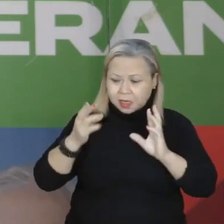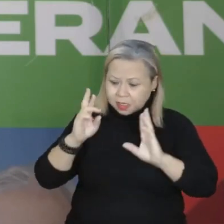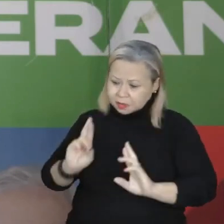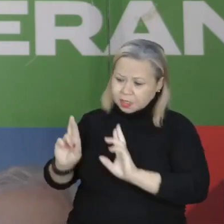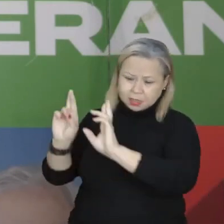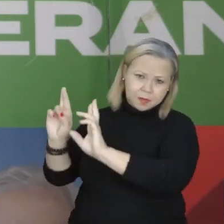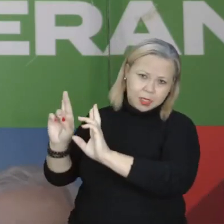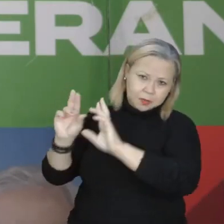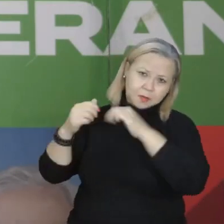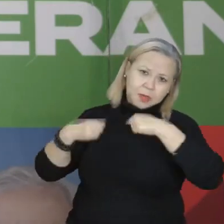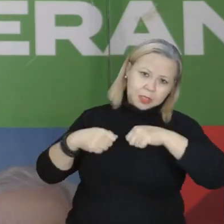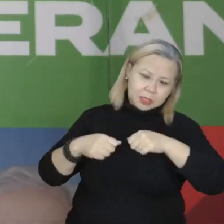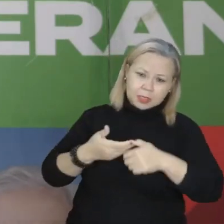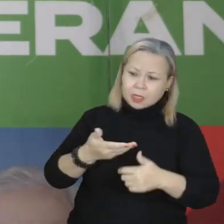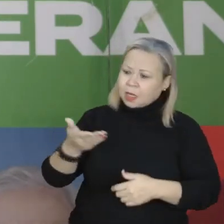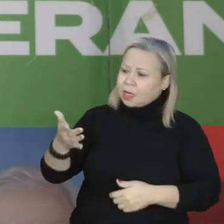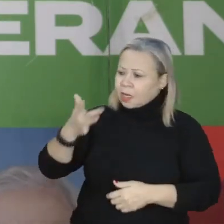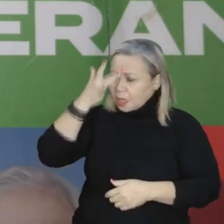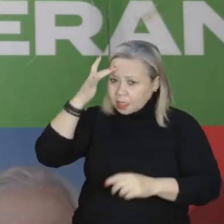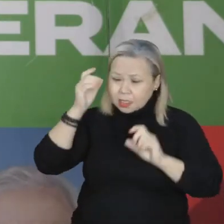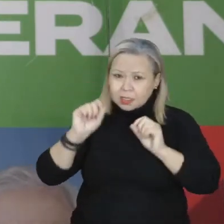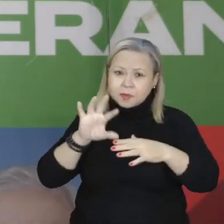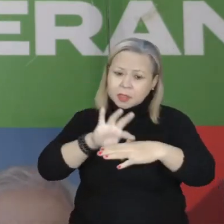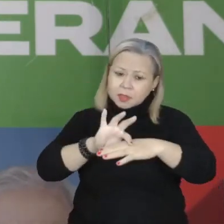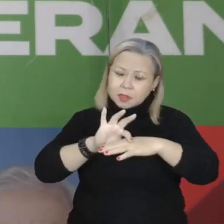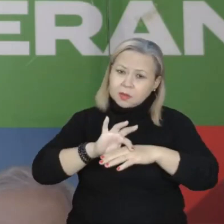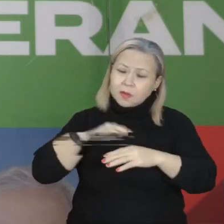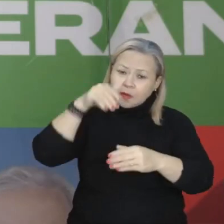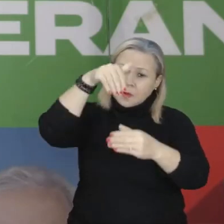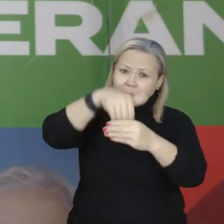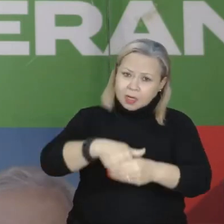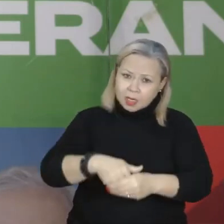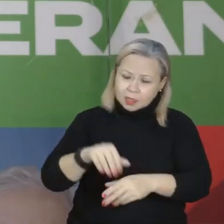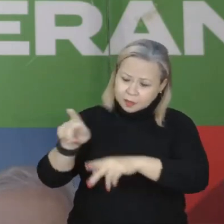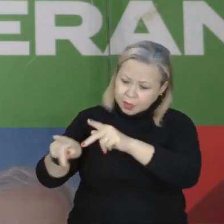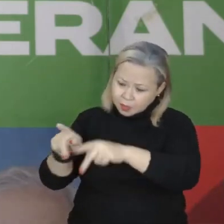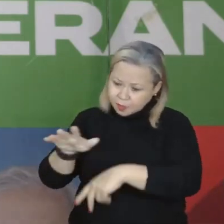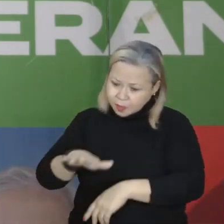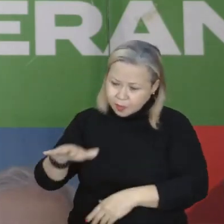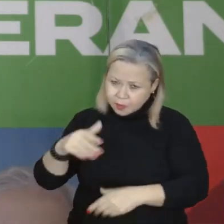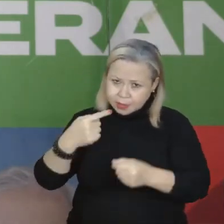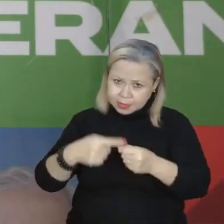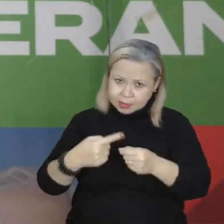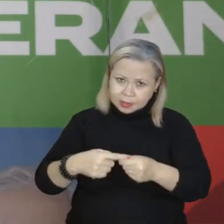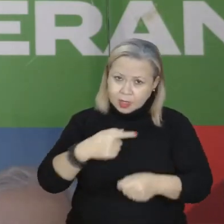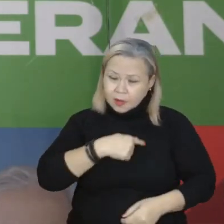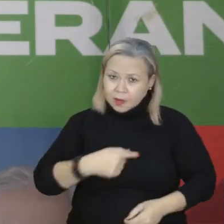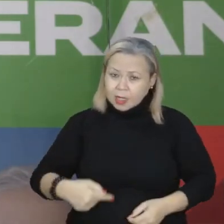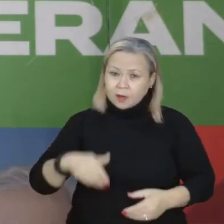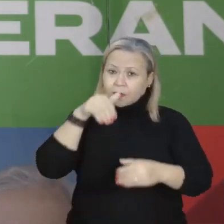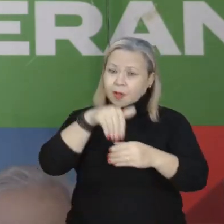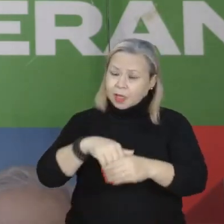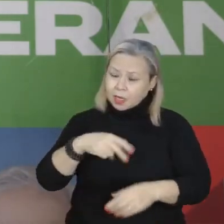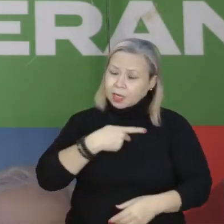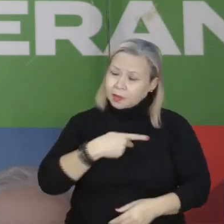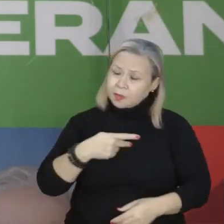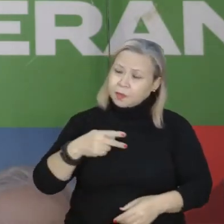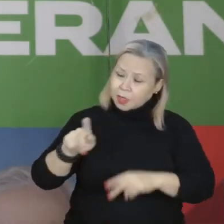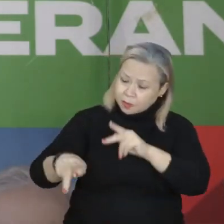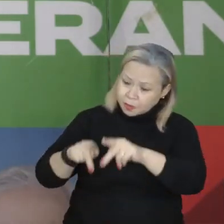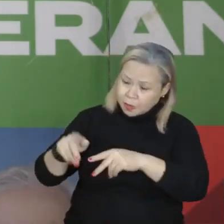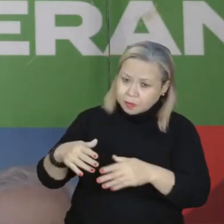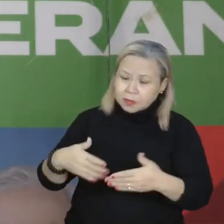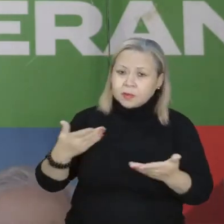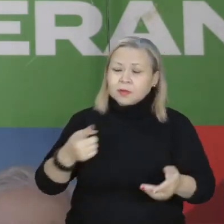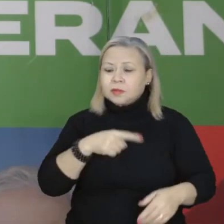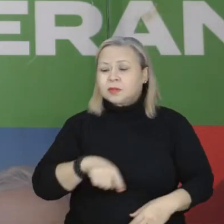respeito. Essa pessoa foi eleita naquela cidade pelo seu povo. O governador foi eleito pelo seu povo. Então, quando eu vou